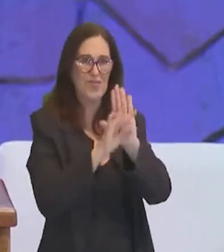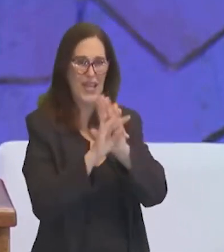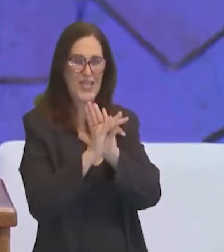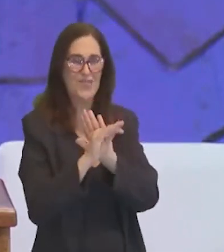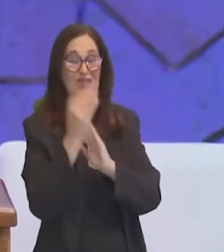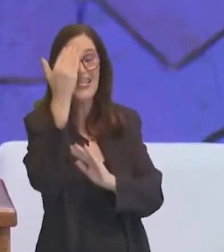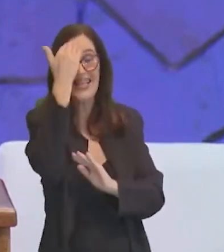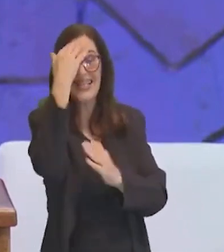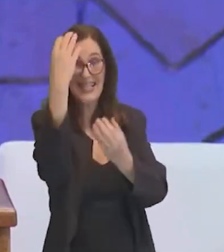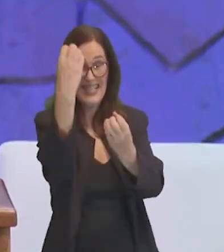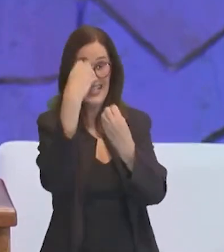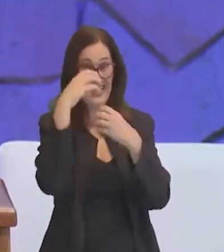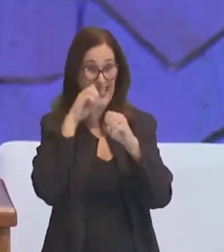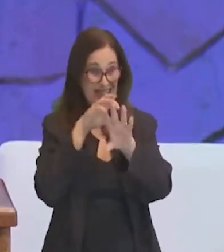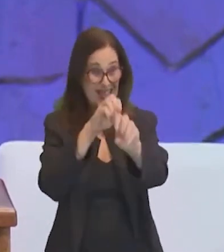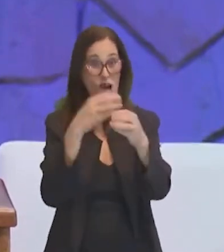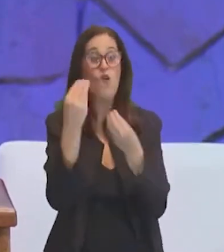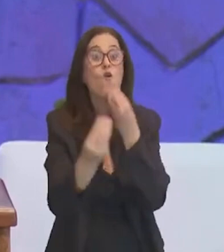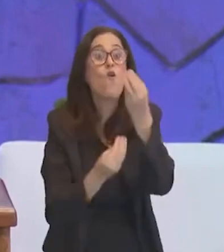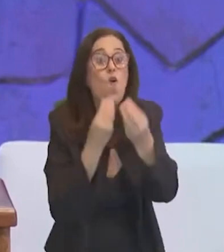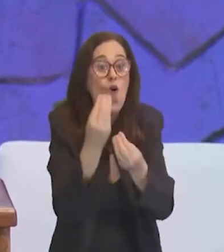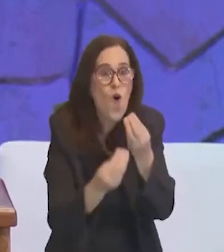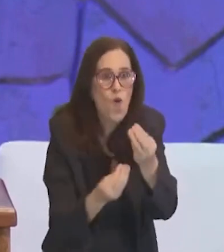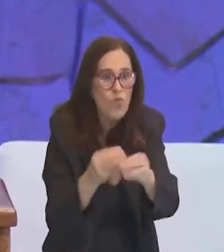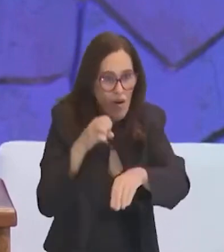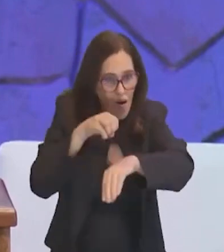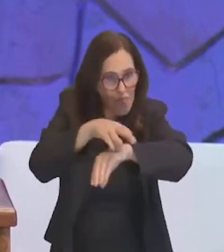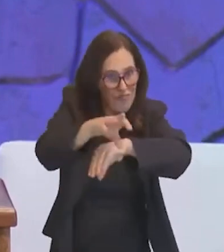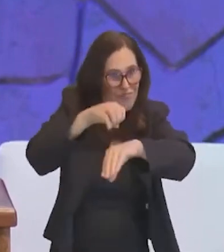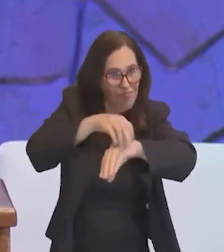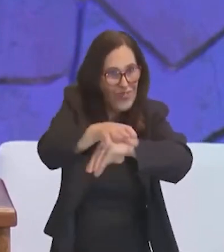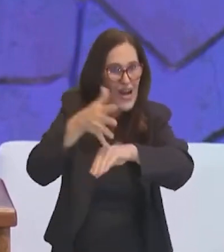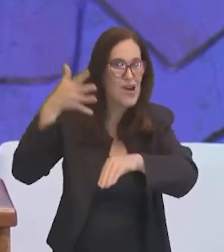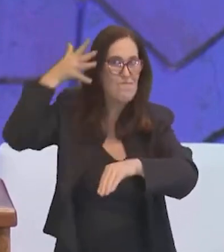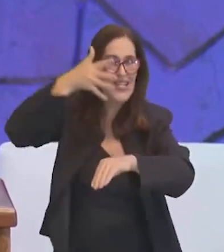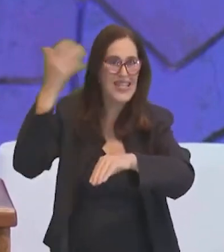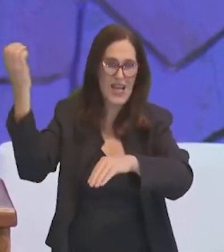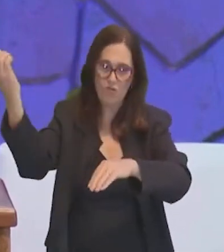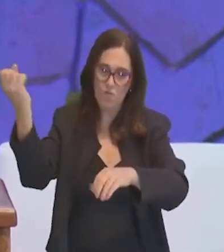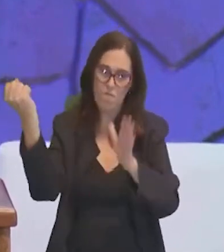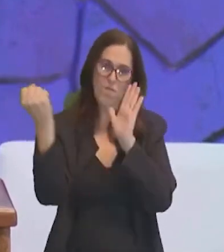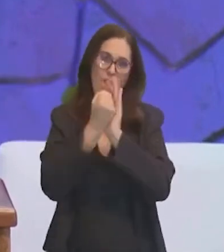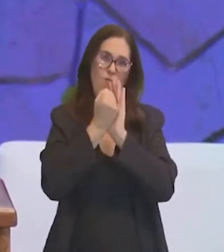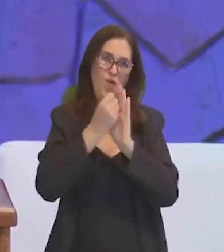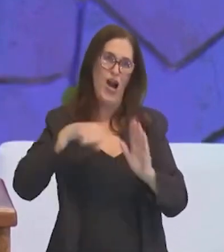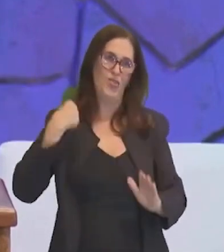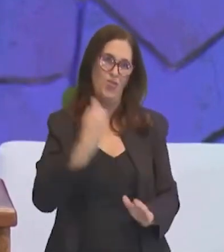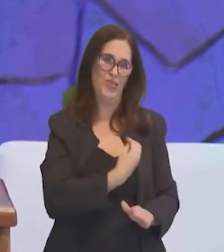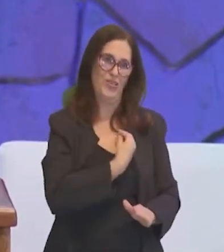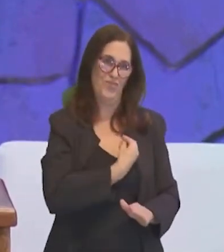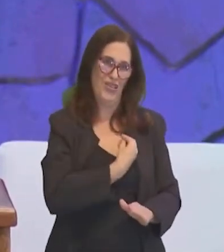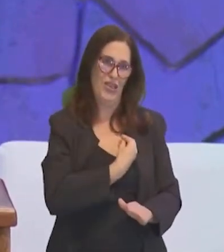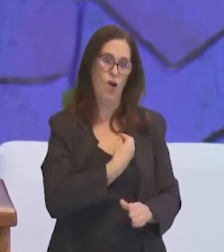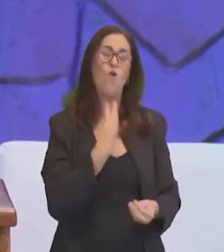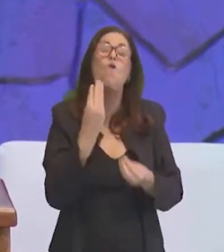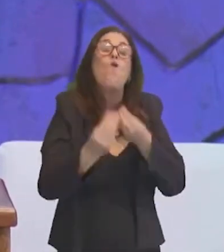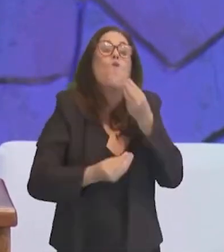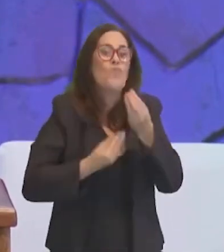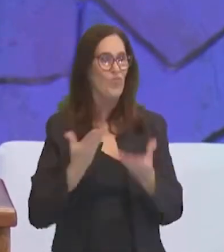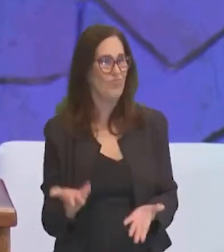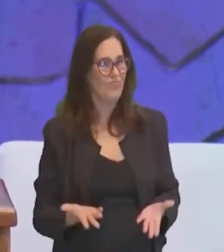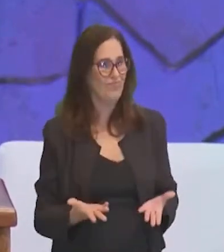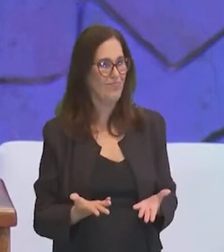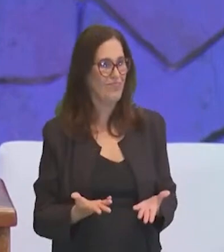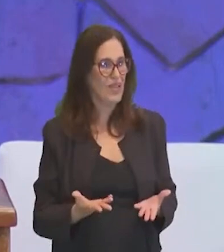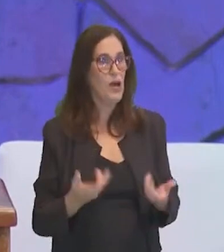ensina como transmitir essa mensagem que marcou a nossa vida. Como que a